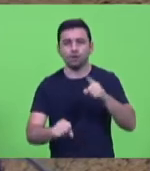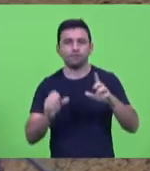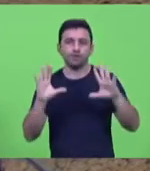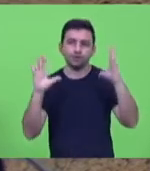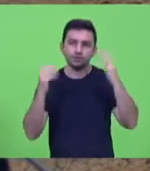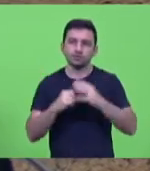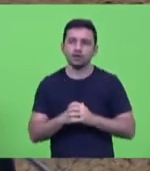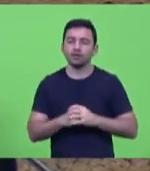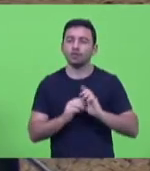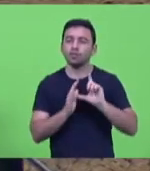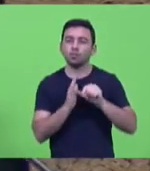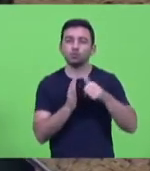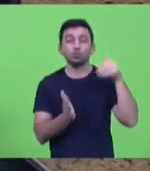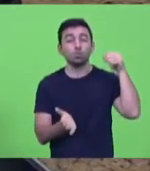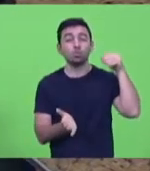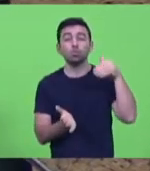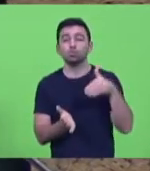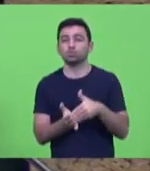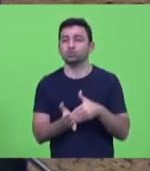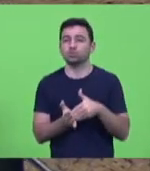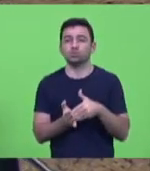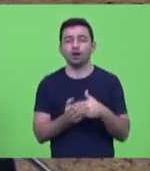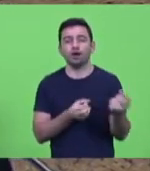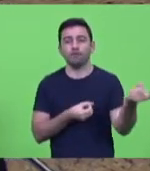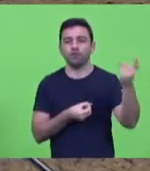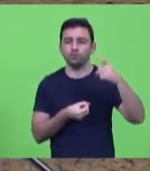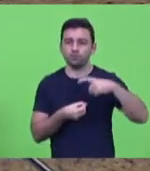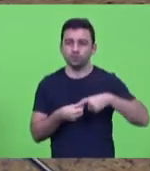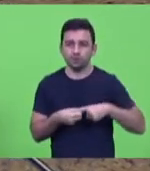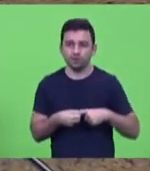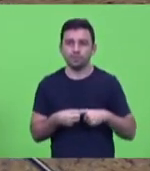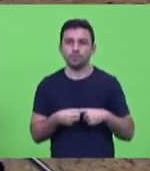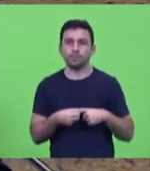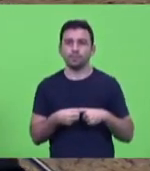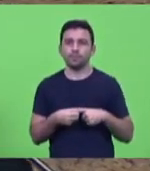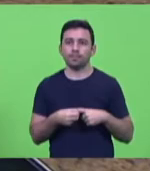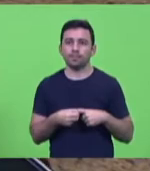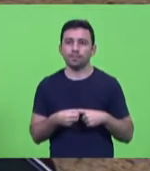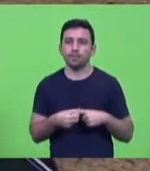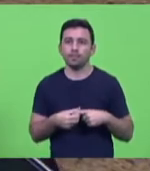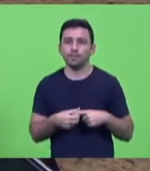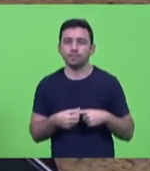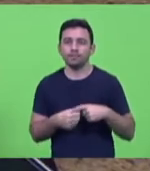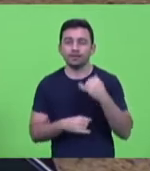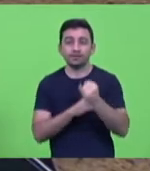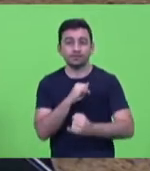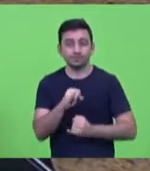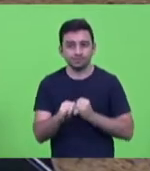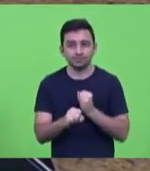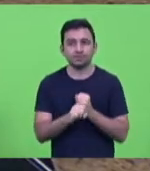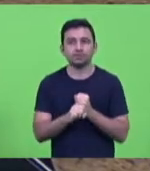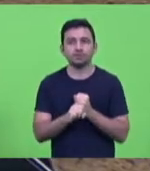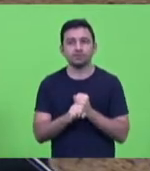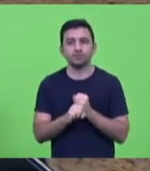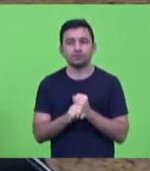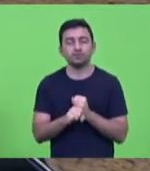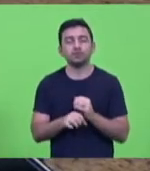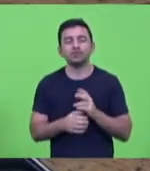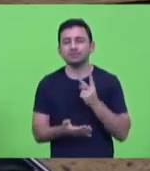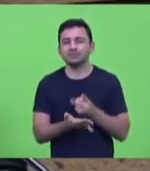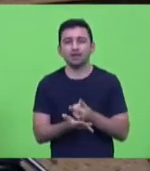foram as últimas a retornarem de forma online. E sempre com